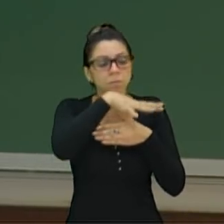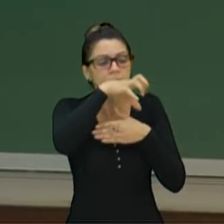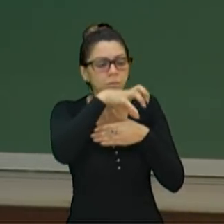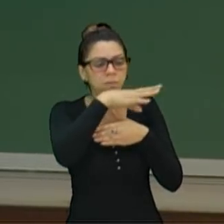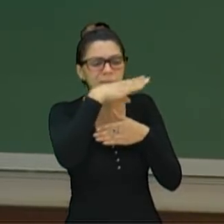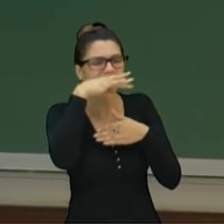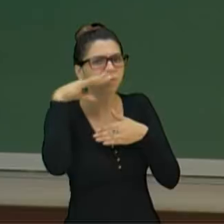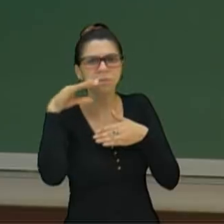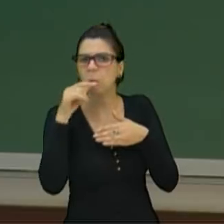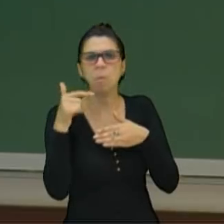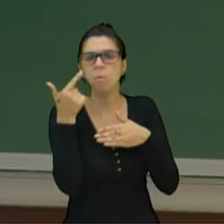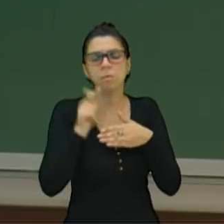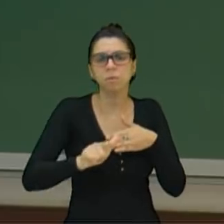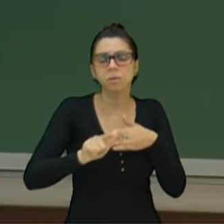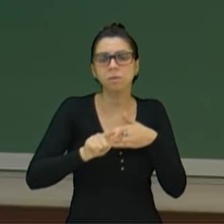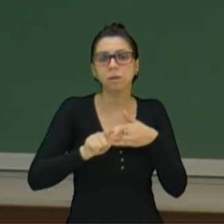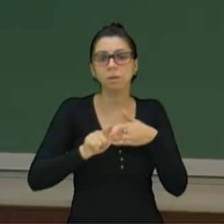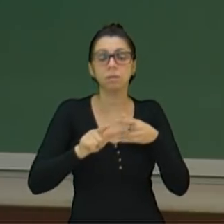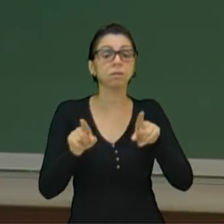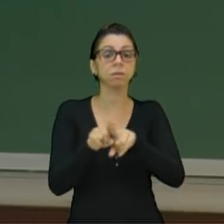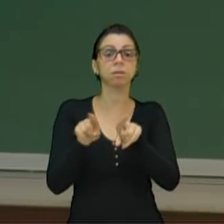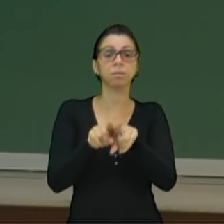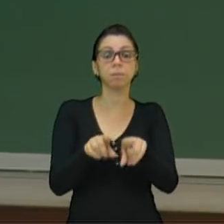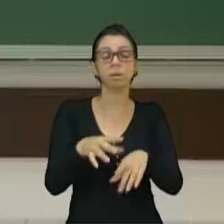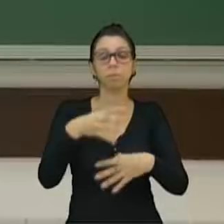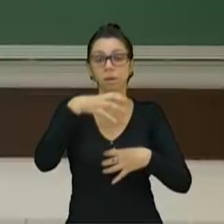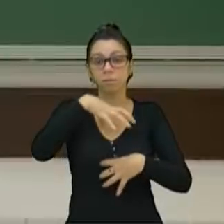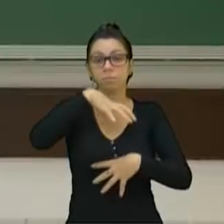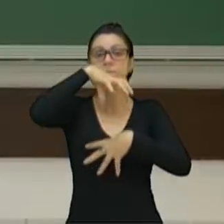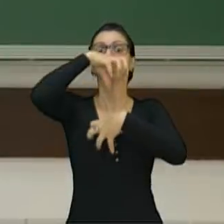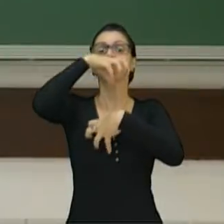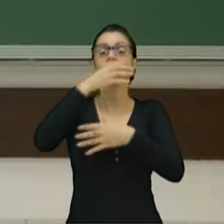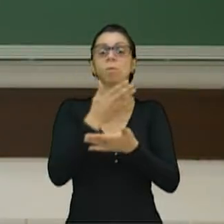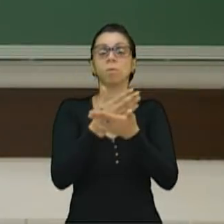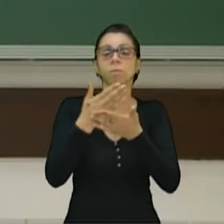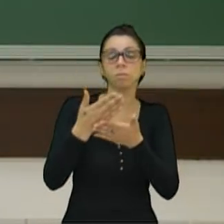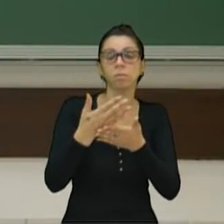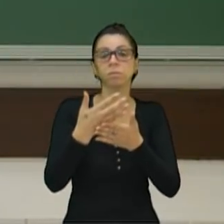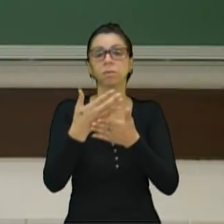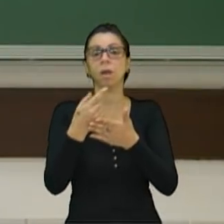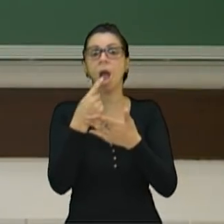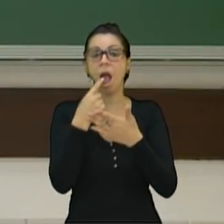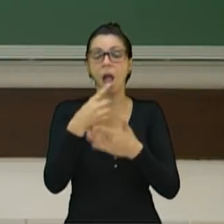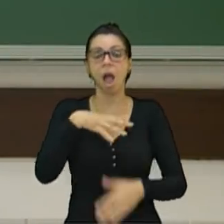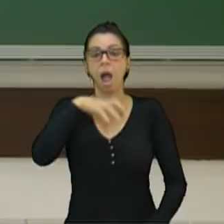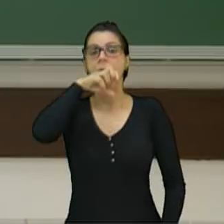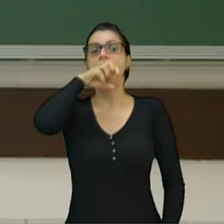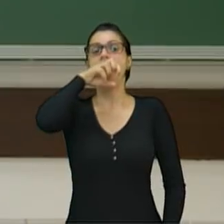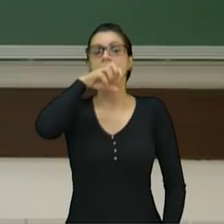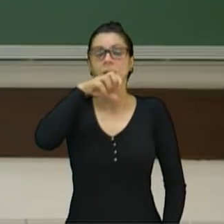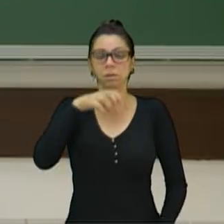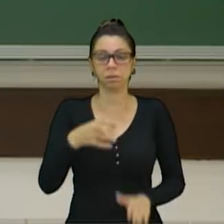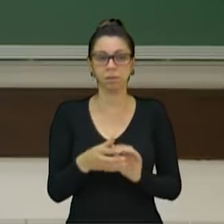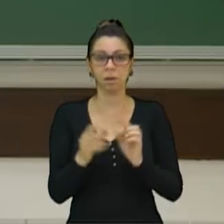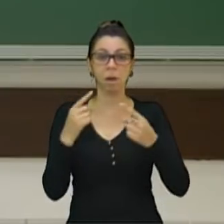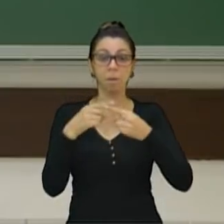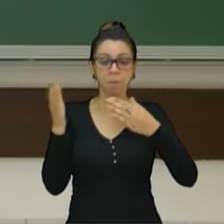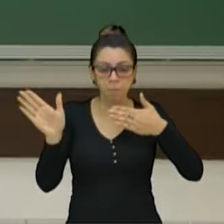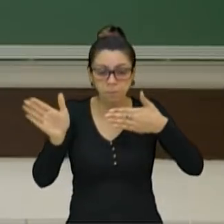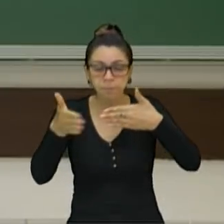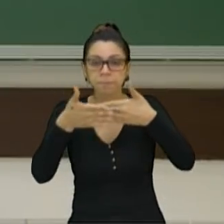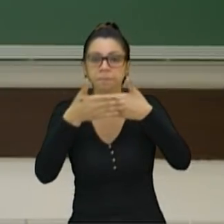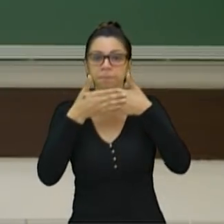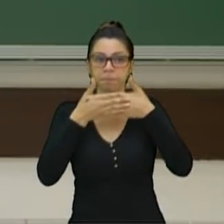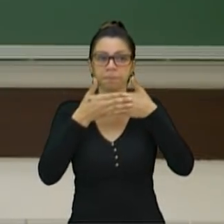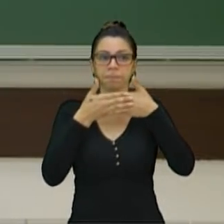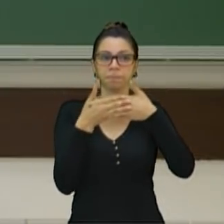até para respirar, começa a respirar mais pela boca. Esse muco impede, ele tampa, ele fica